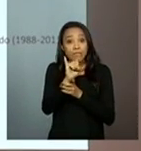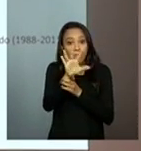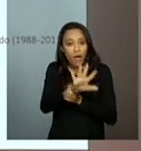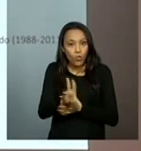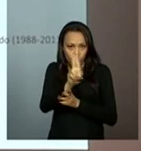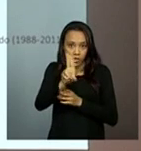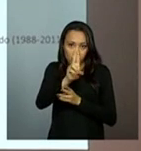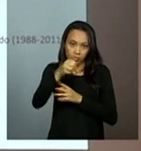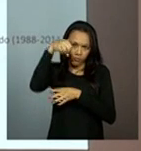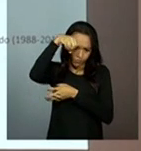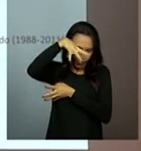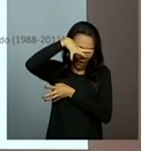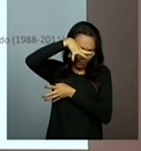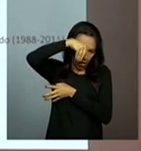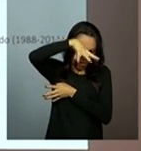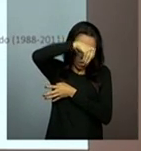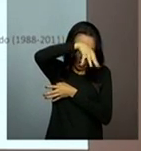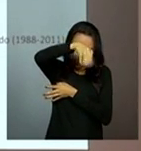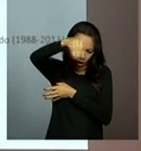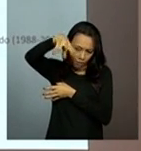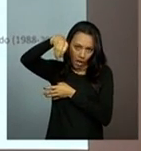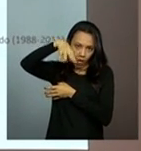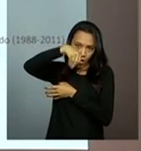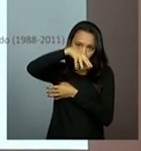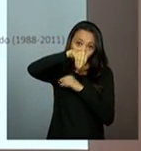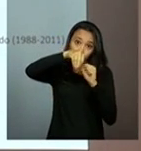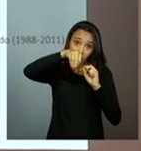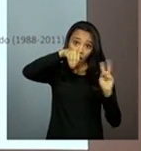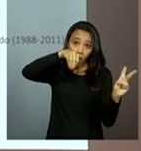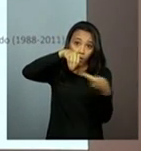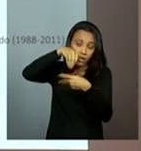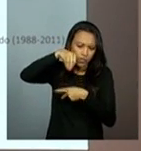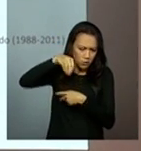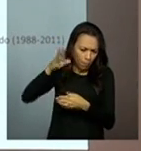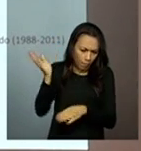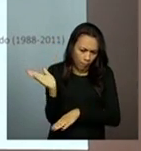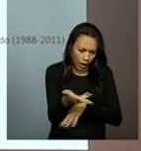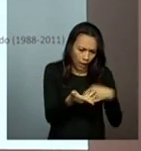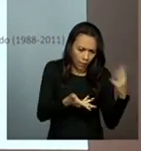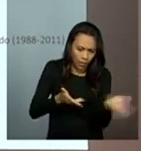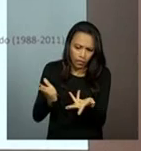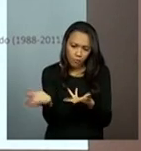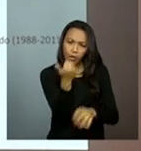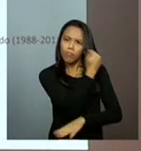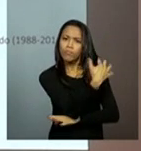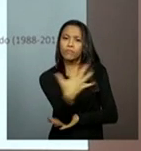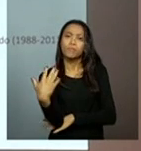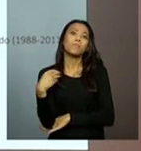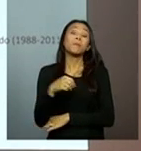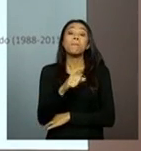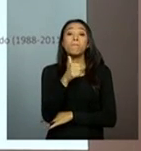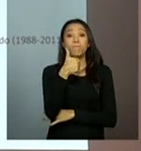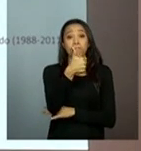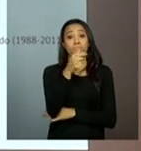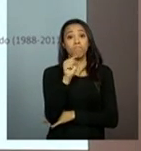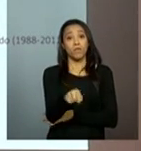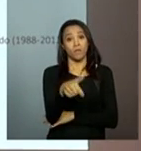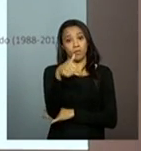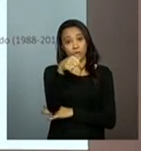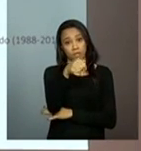satélite, imagens orbitais, do que está acontecendo nos mais de 750 mil quilômetros quadrados de